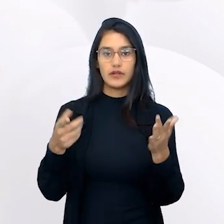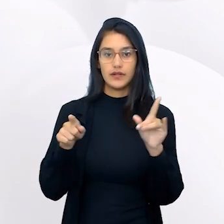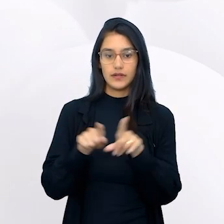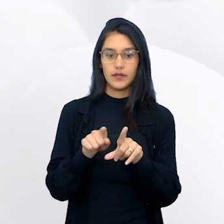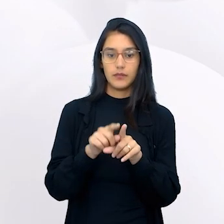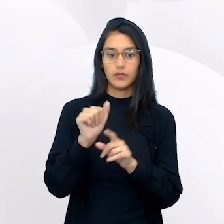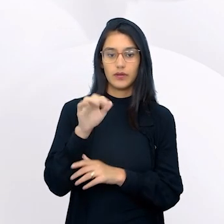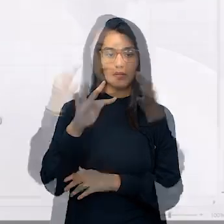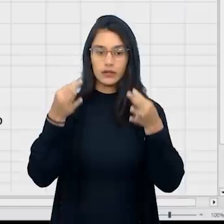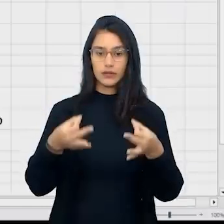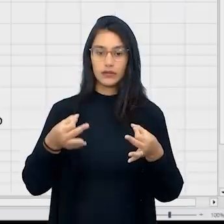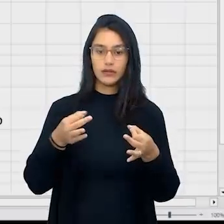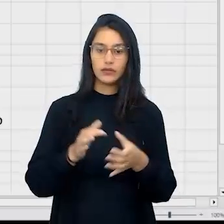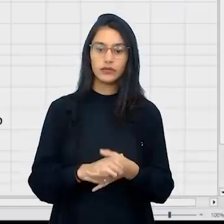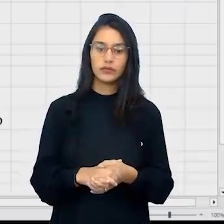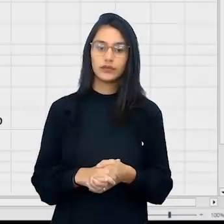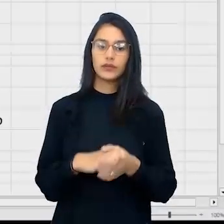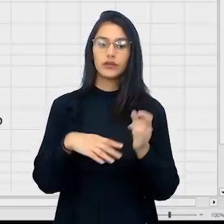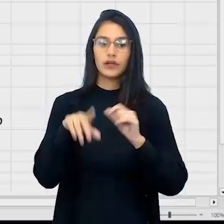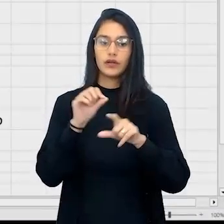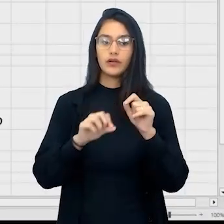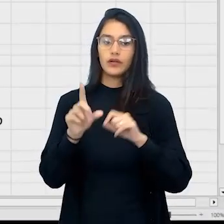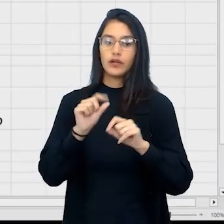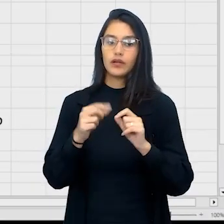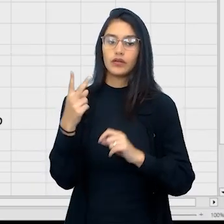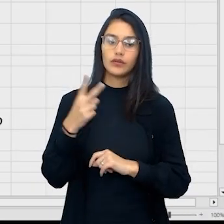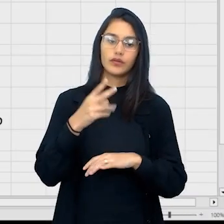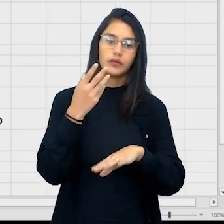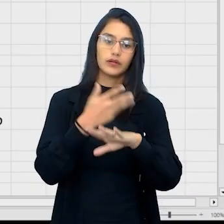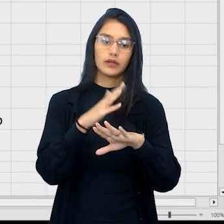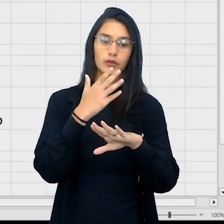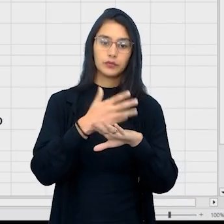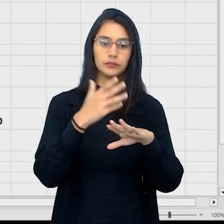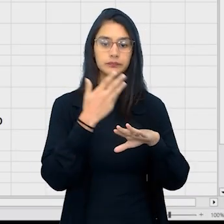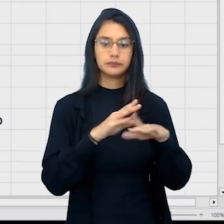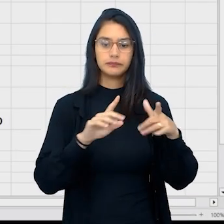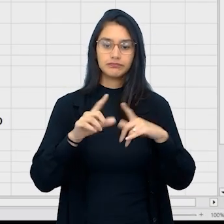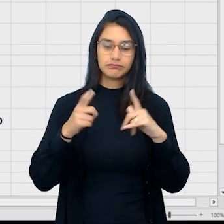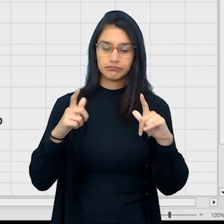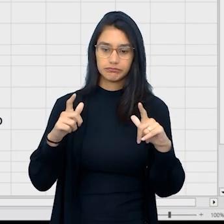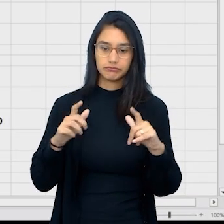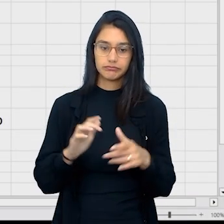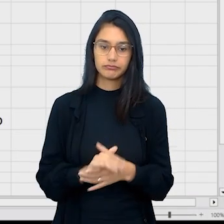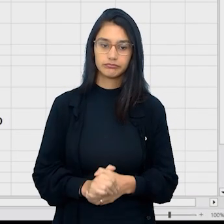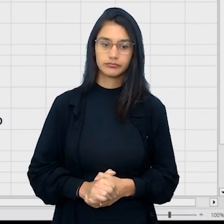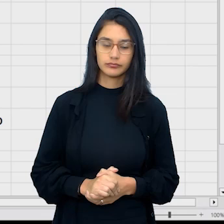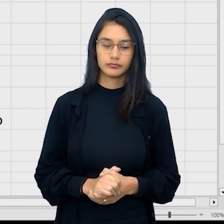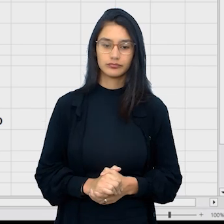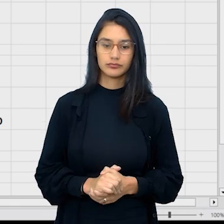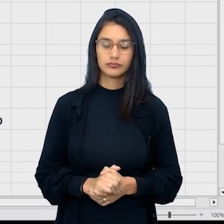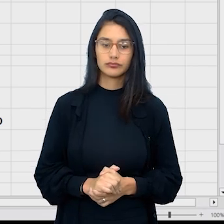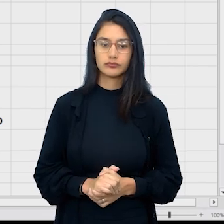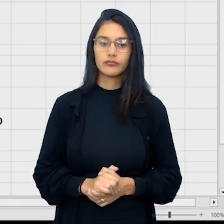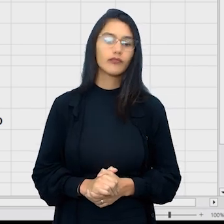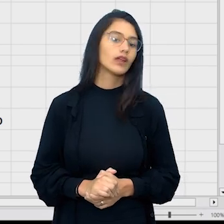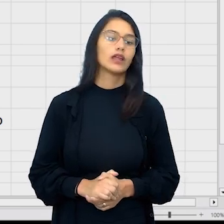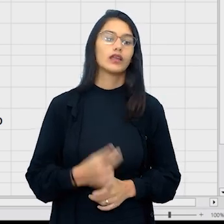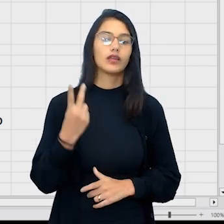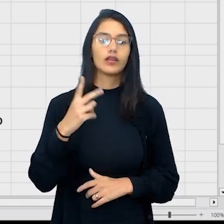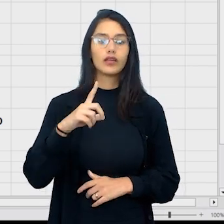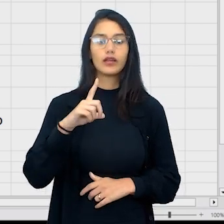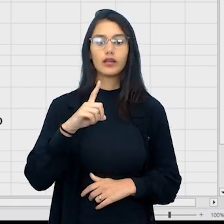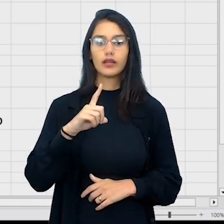no ATPC. Então, eu selecionei 2 exercicinhos de grandezas. Esses 2 vão